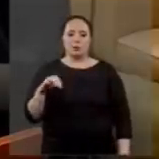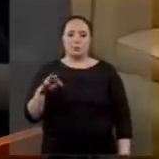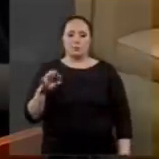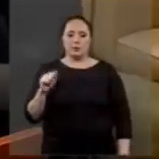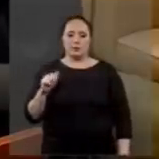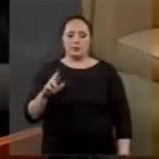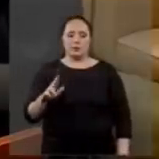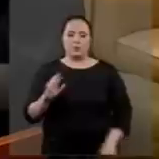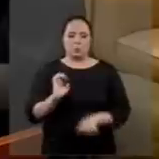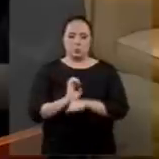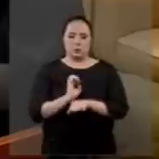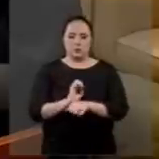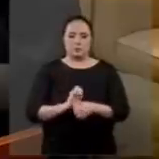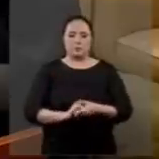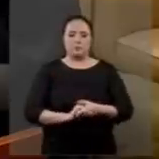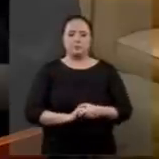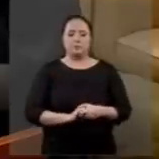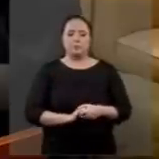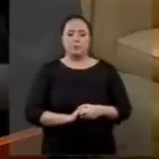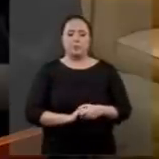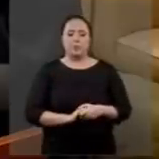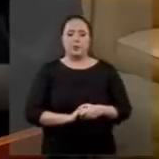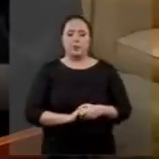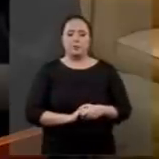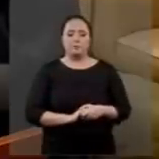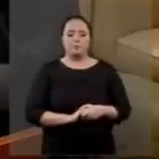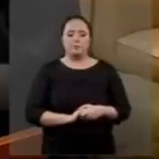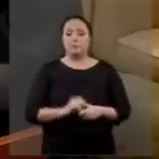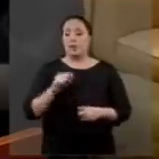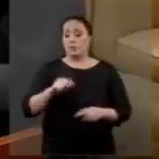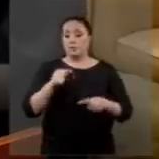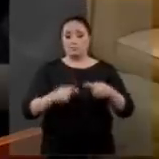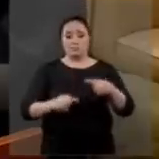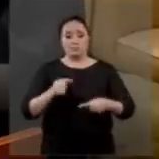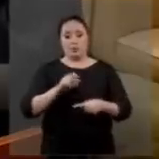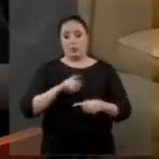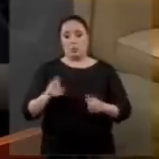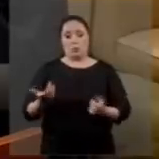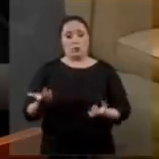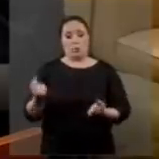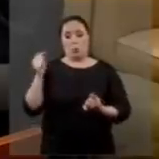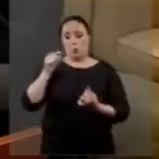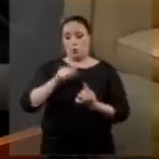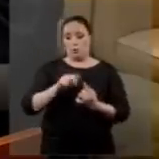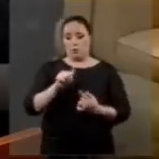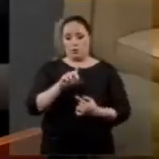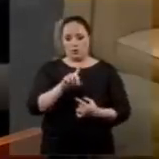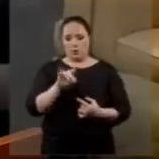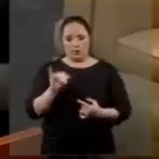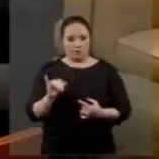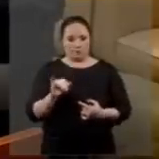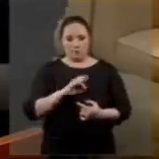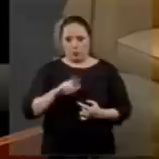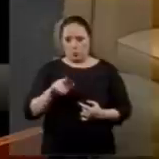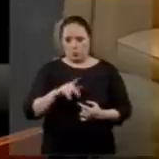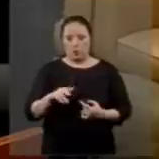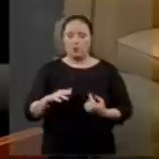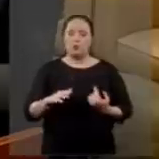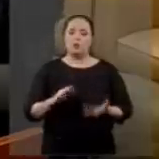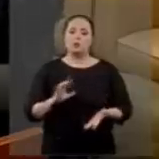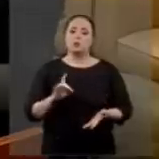Estado. Essa discussão, entretanto, não é o objeto dessa ADI. Apenas caberia aqui ao nosso